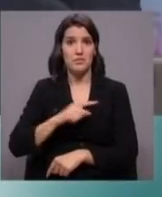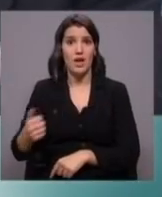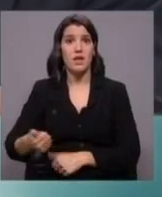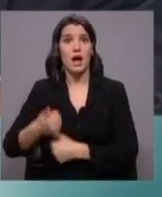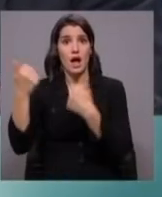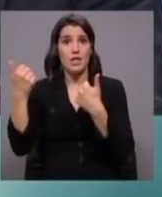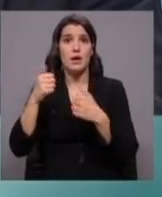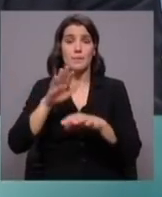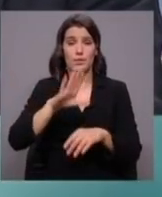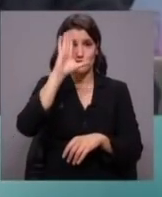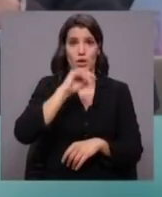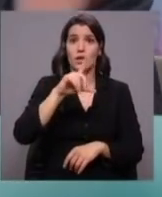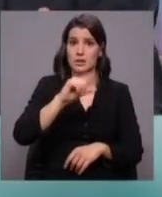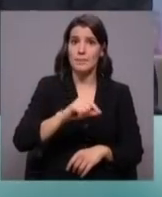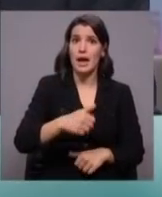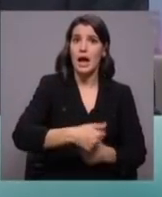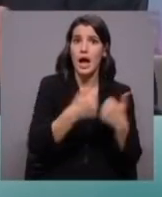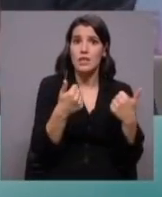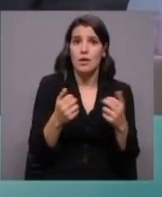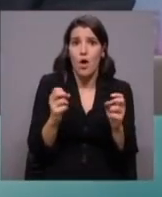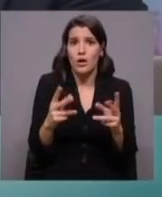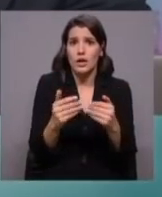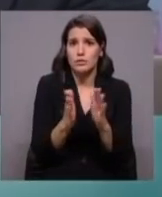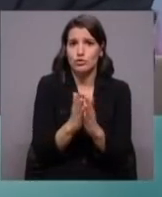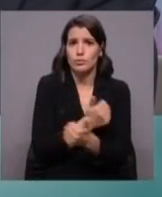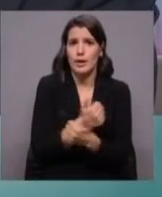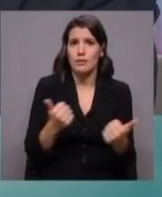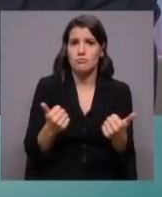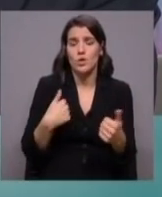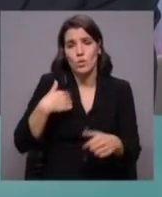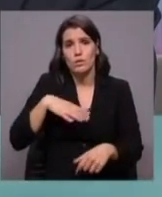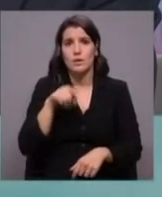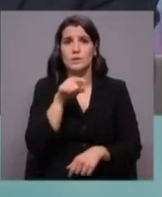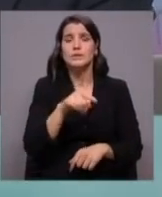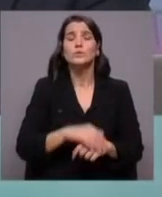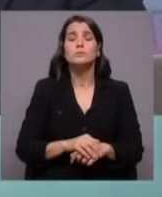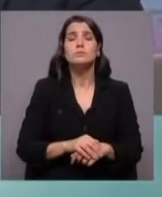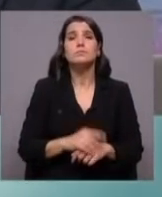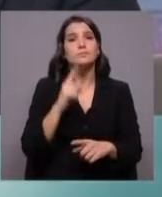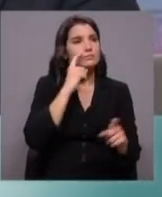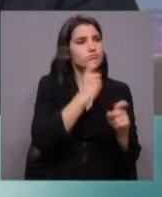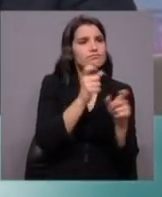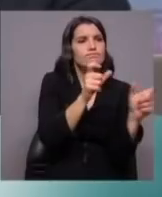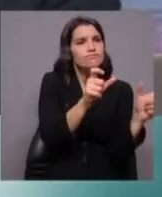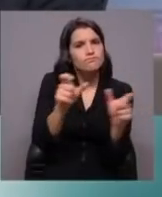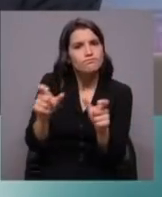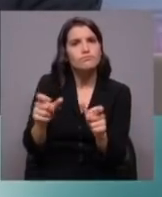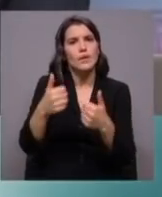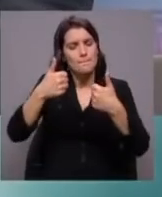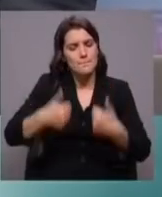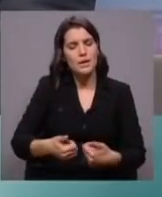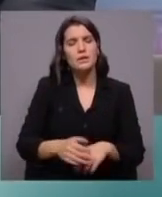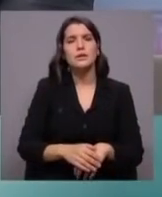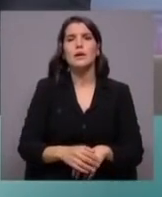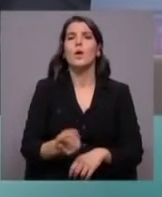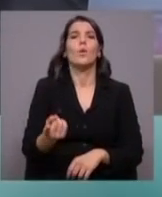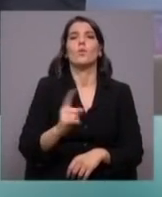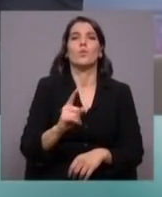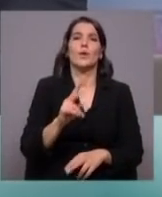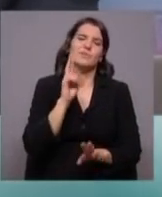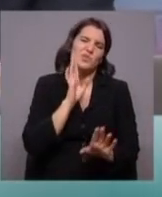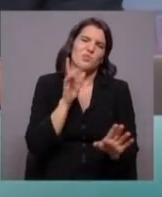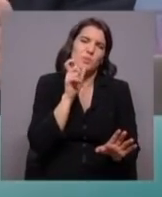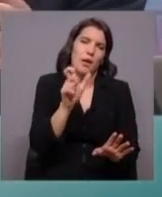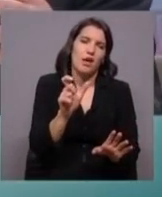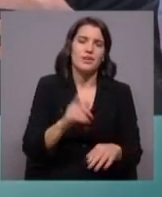o Estado também ganhar, estamos todos bem. E é isso que eu quero. Com uma fiscalização como deve ser. Não é pôr, desculpem-me o